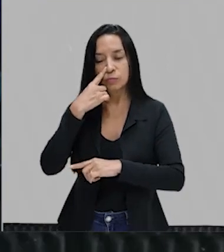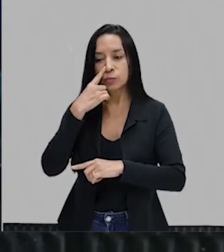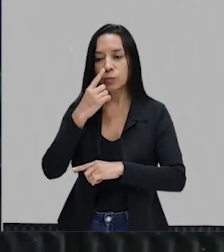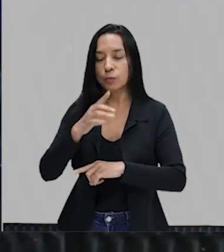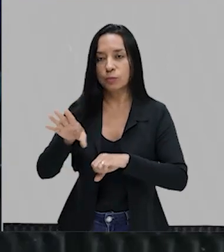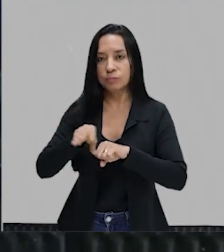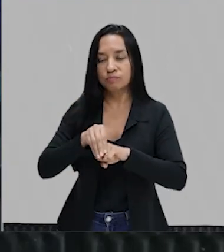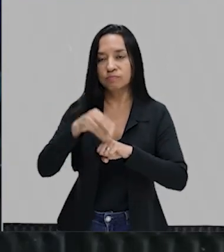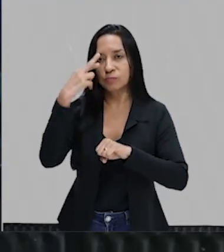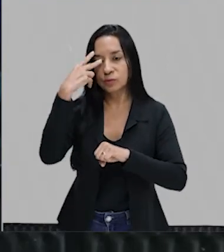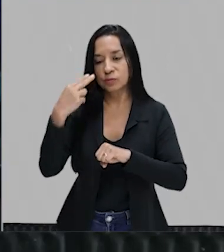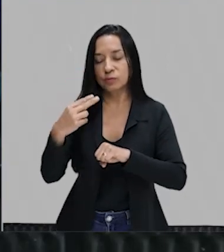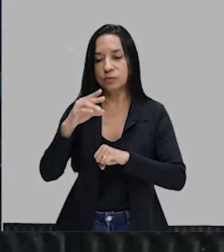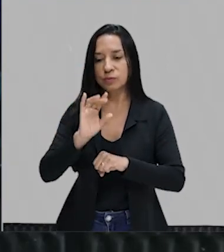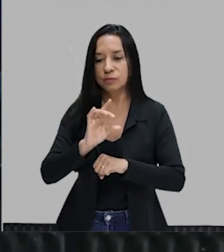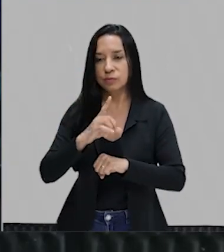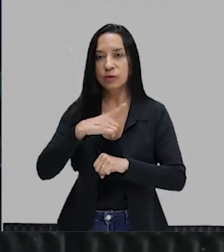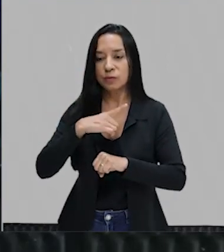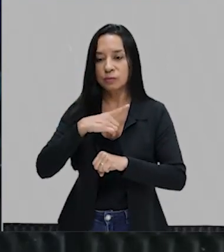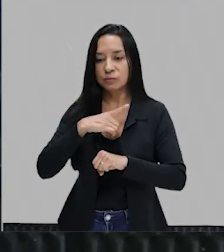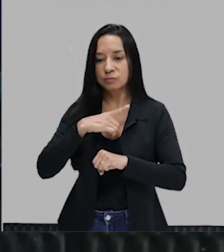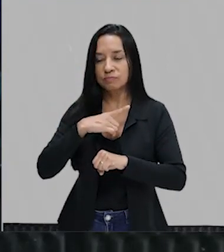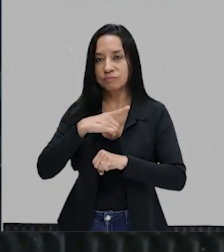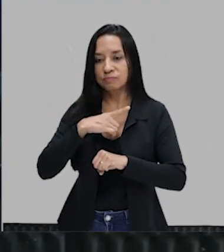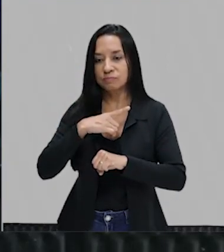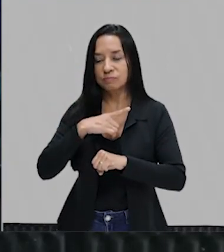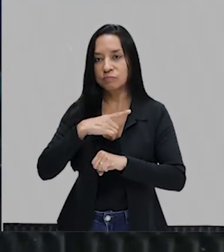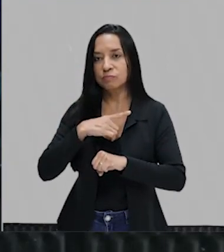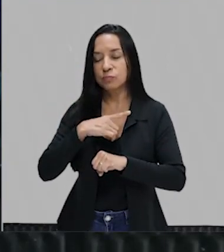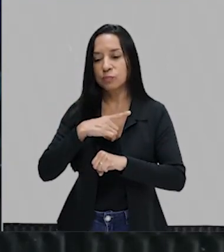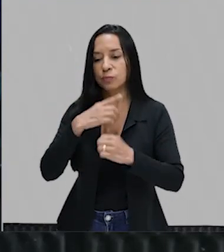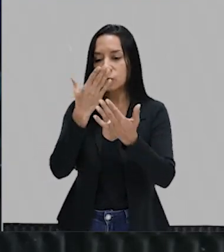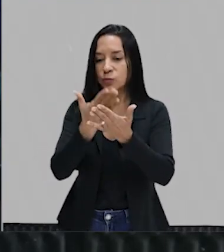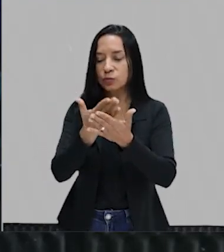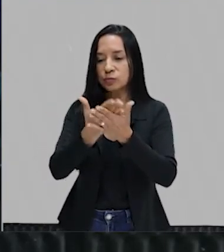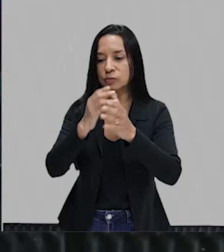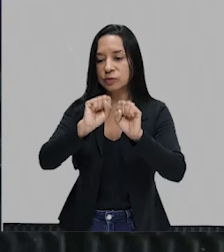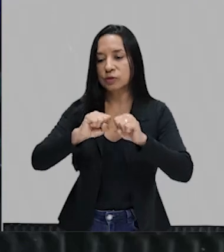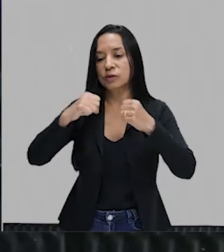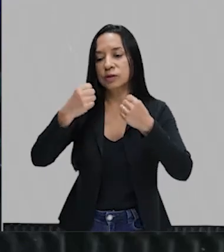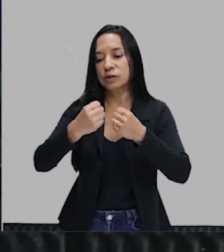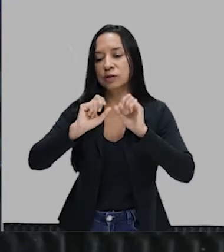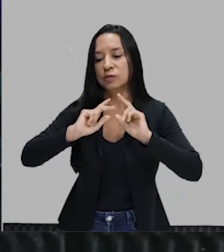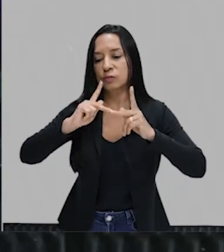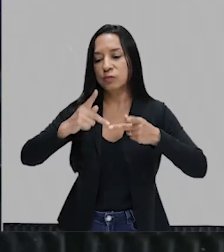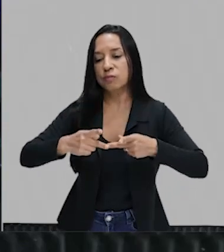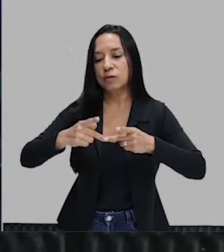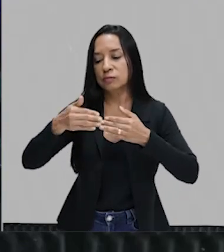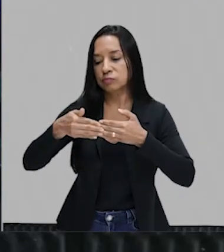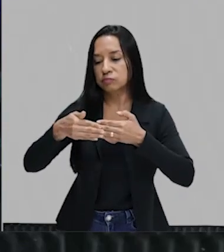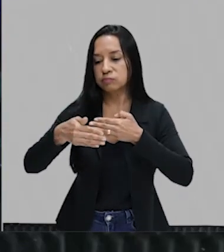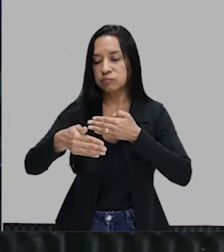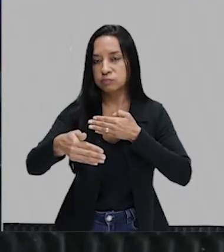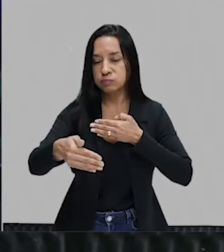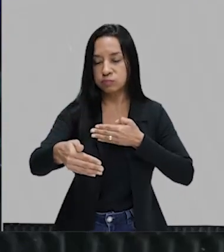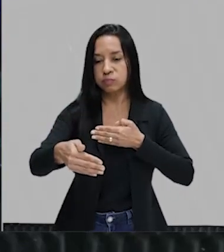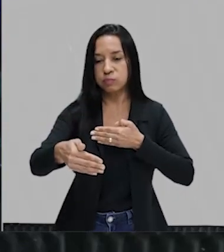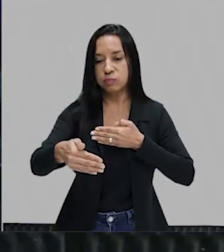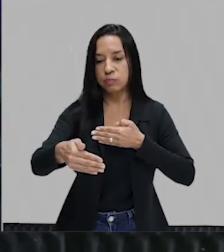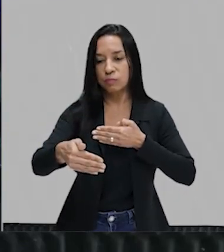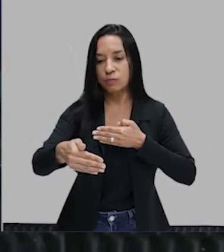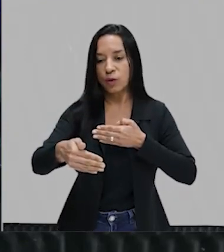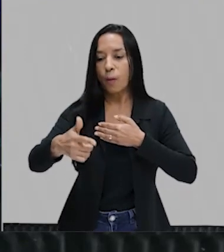histórico ele acaba consistindo no estudo das sociedades humanas ao longo do tempo.